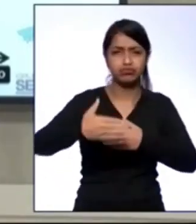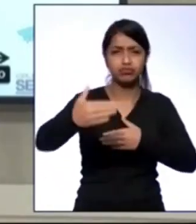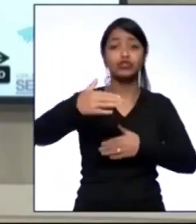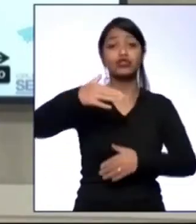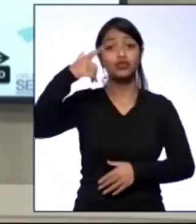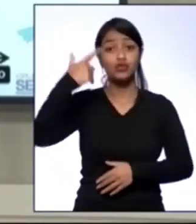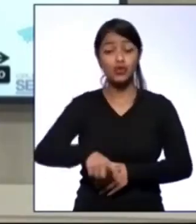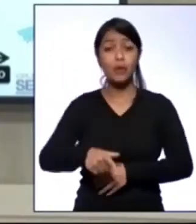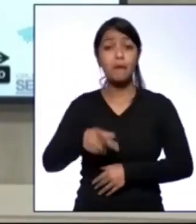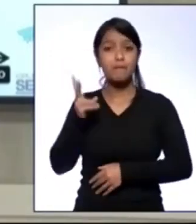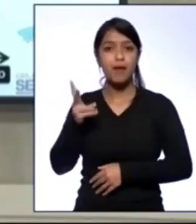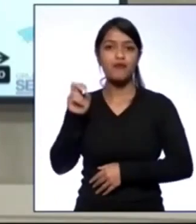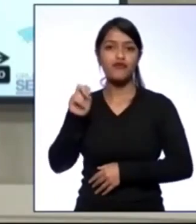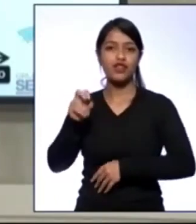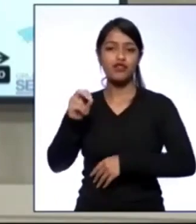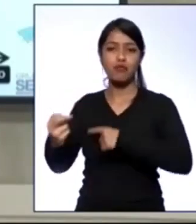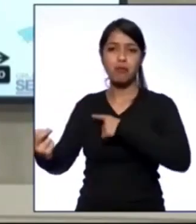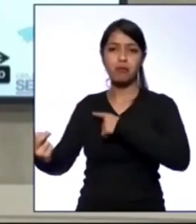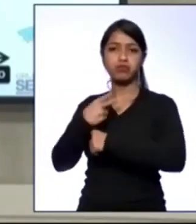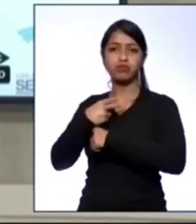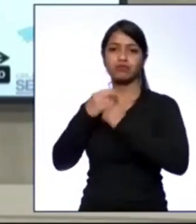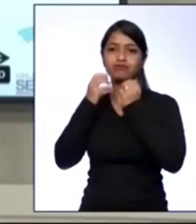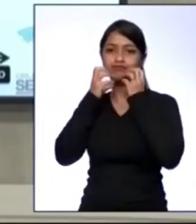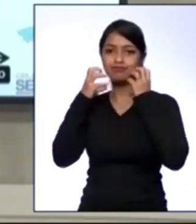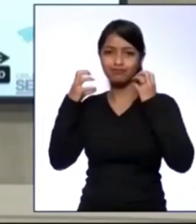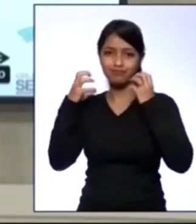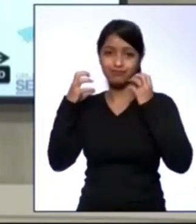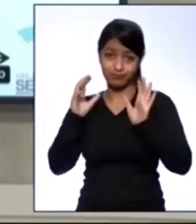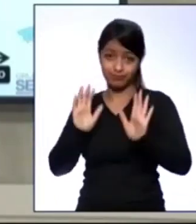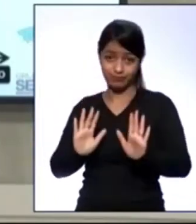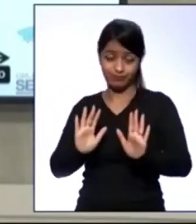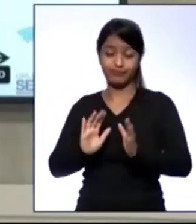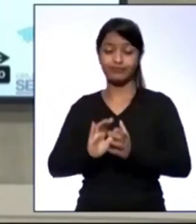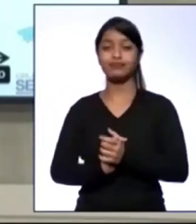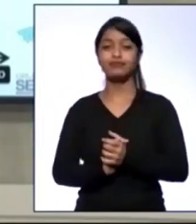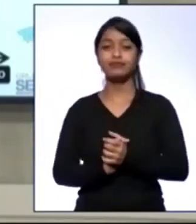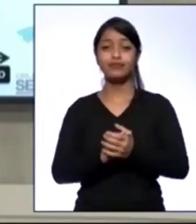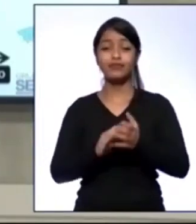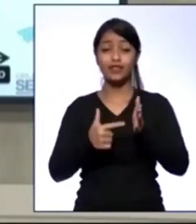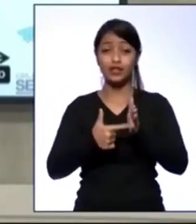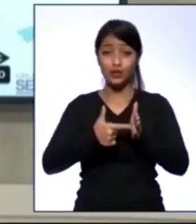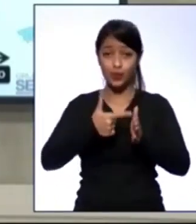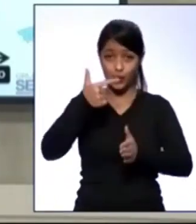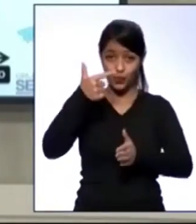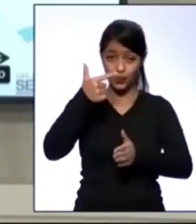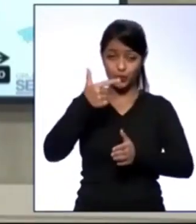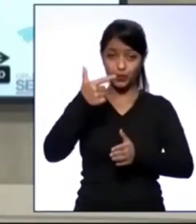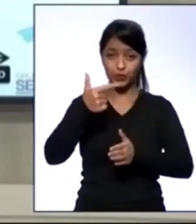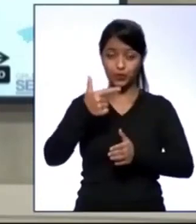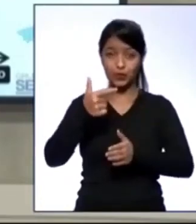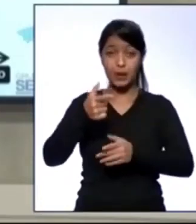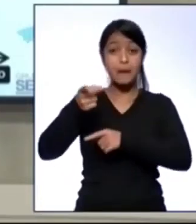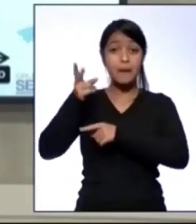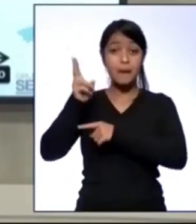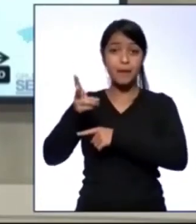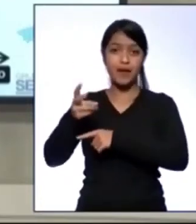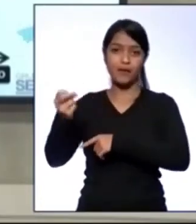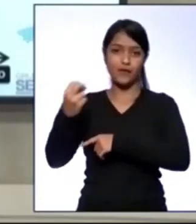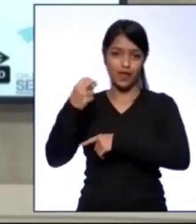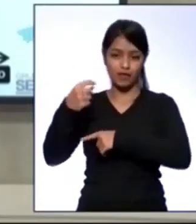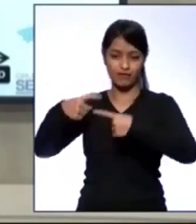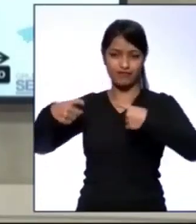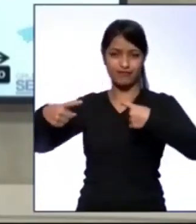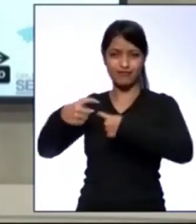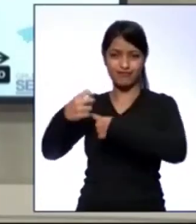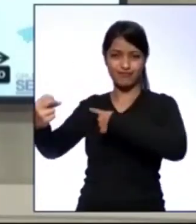o mesmo vírus que causa a cachumba. Esse segundo contato com o mesmo antígeno